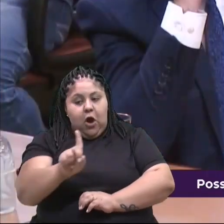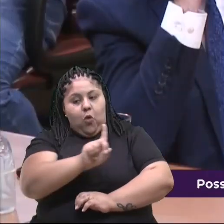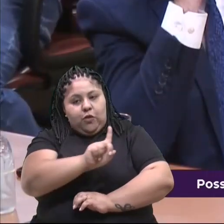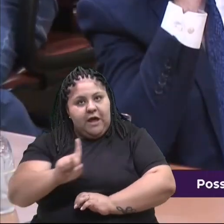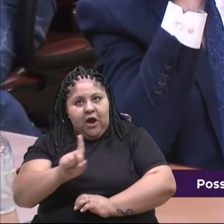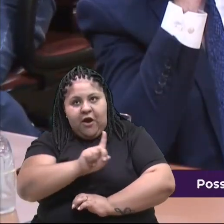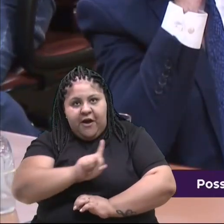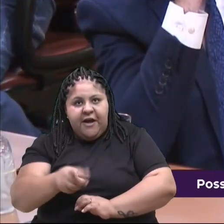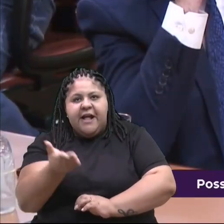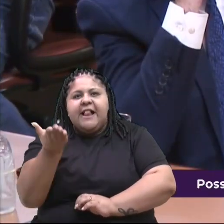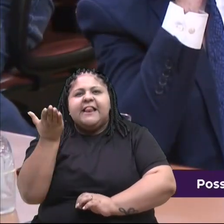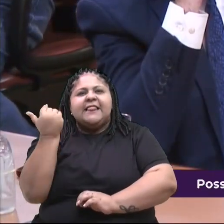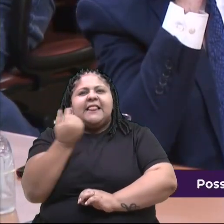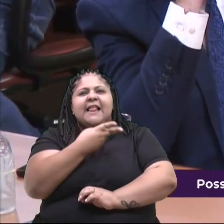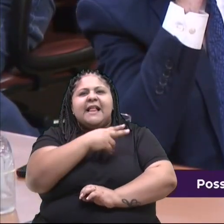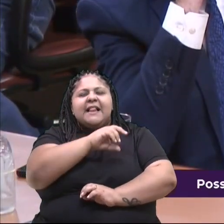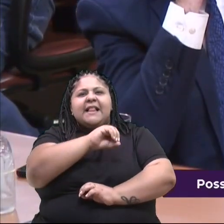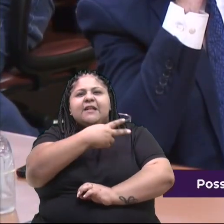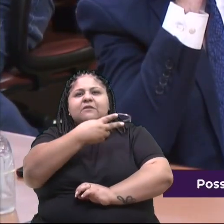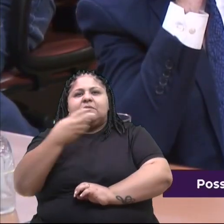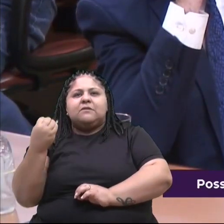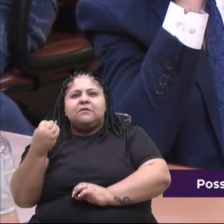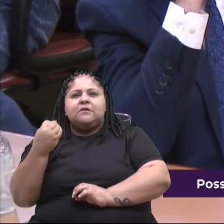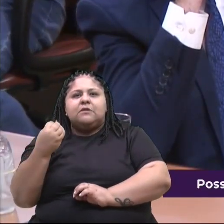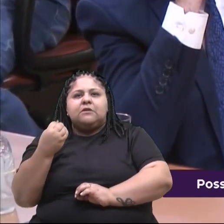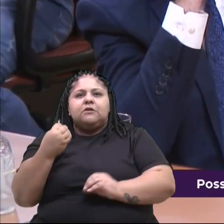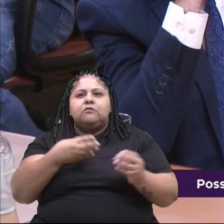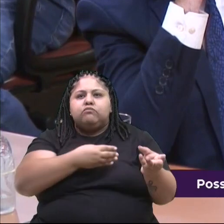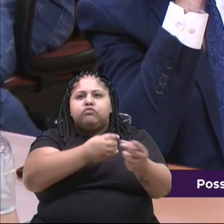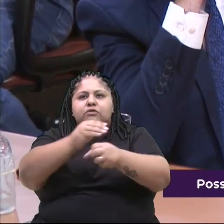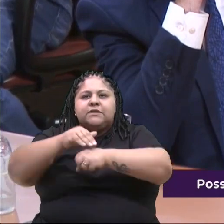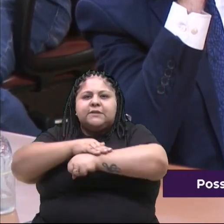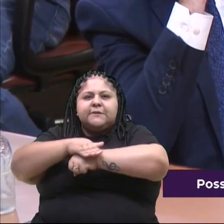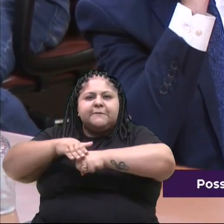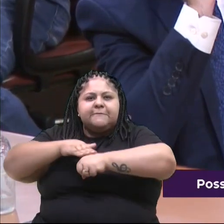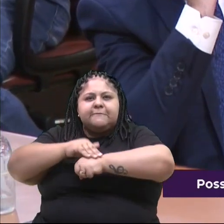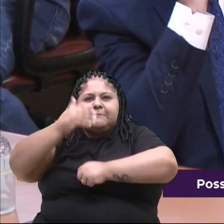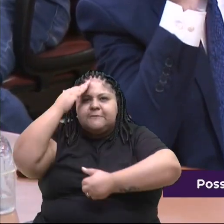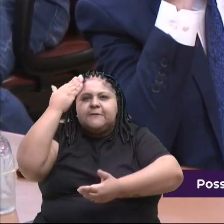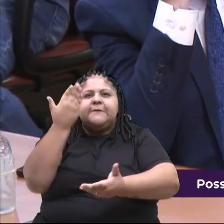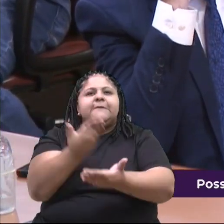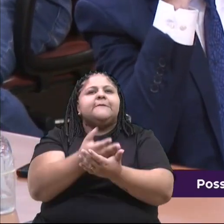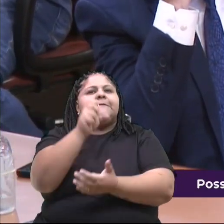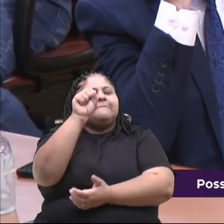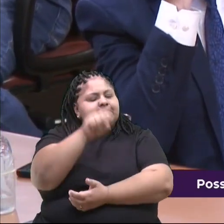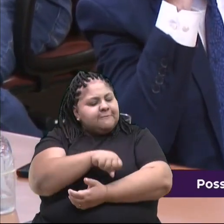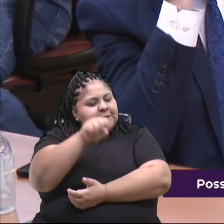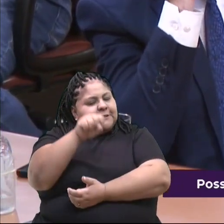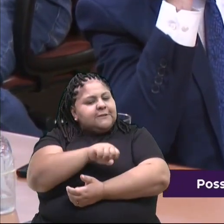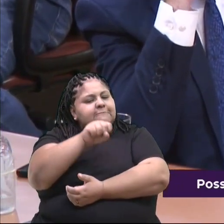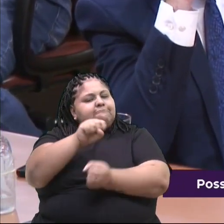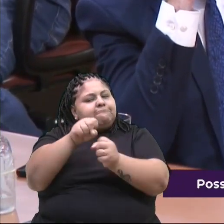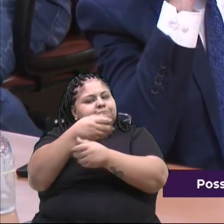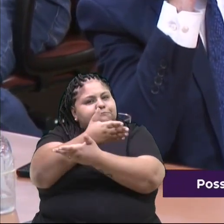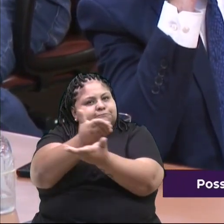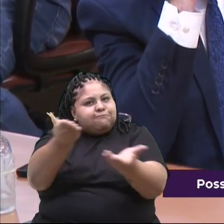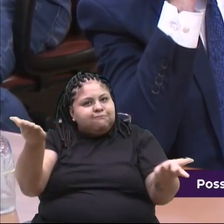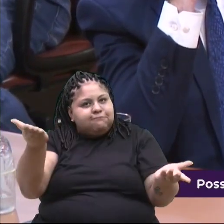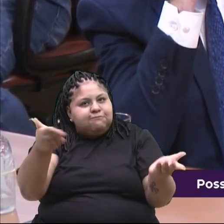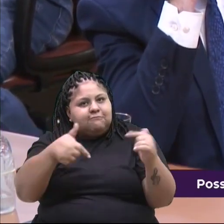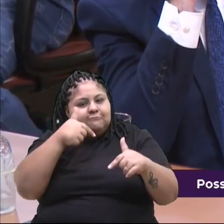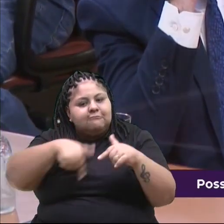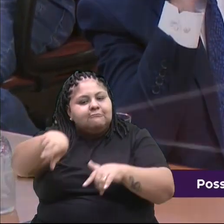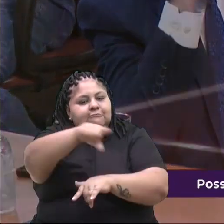2020, depois de muitas conversas, é que eu me convenci de que eu deveria, sim, me colocar à disposição para trabalhar pela